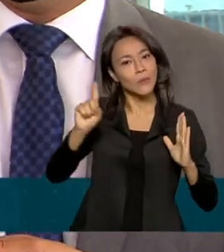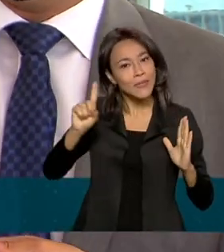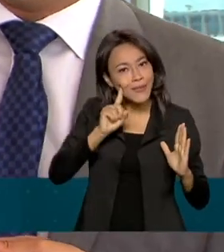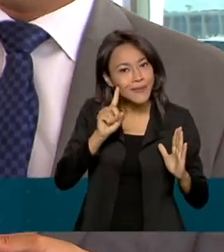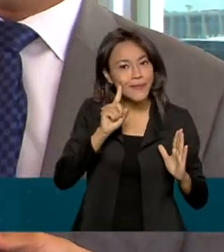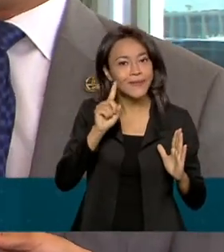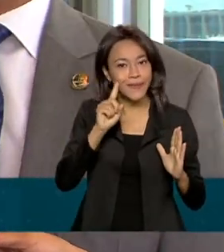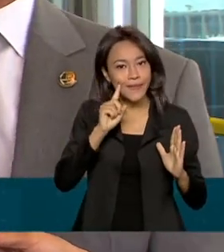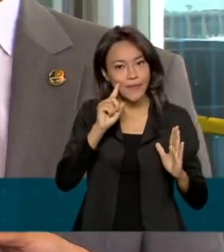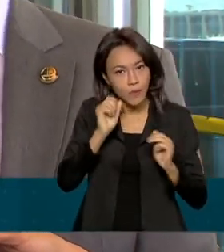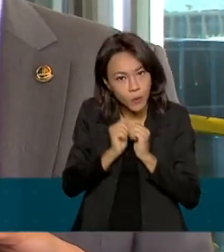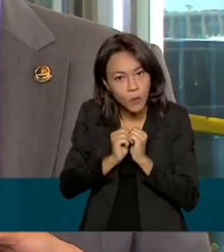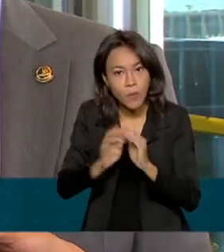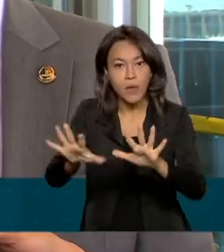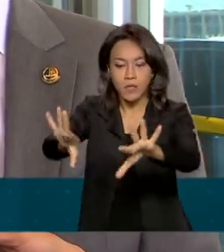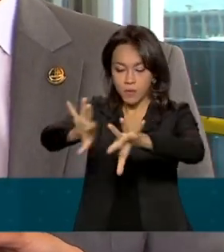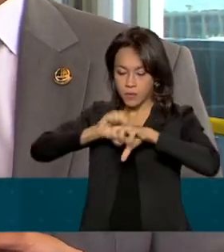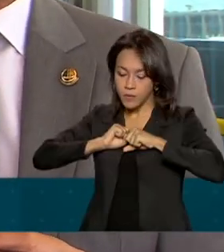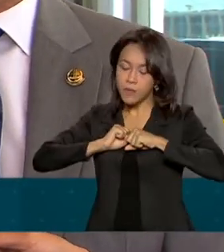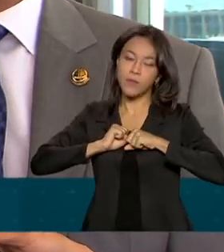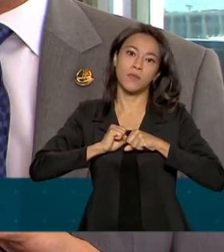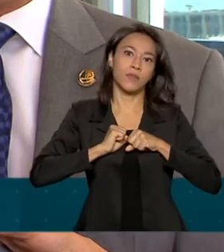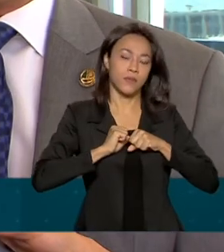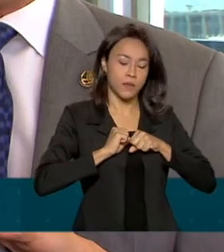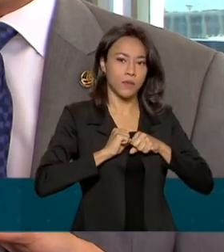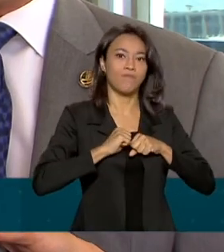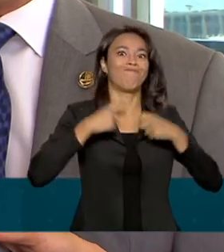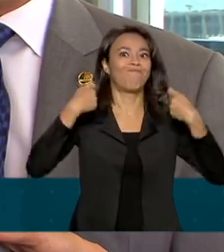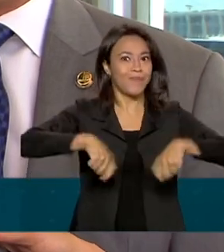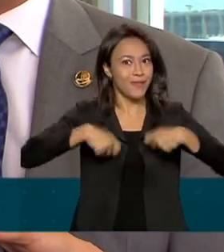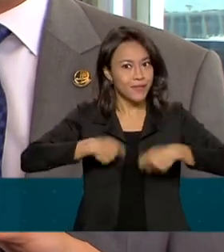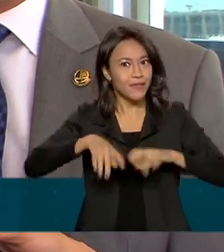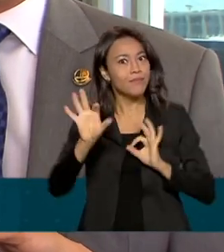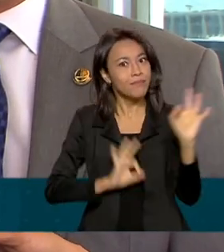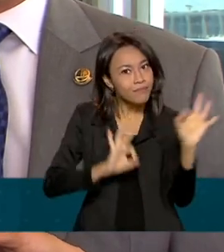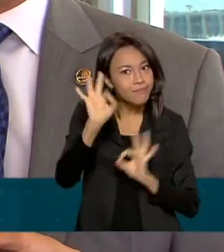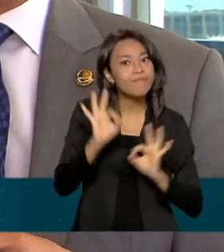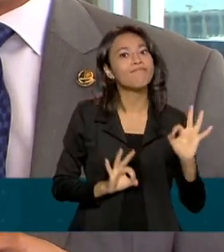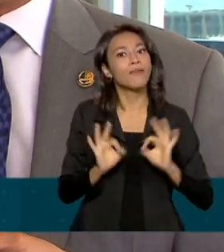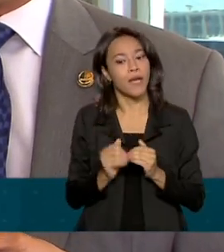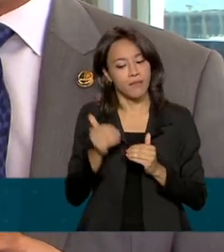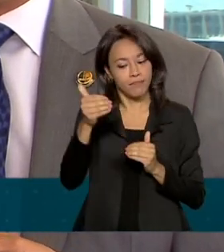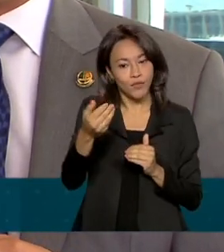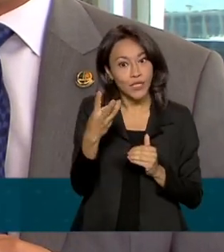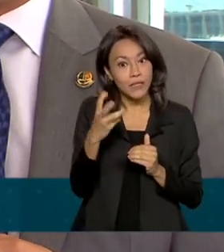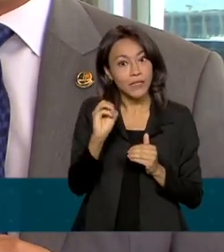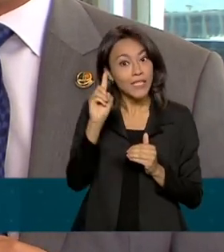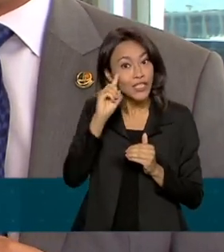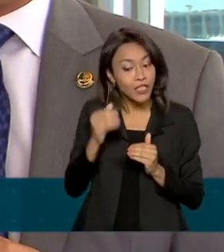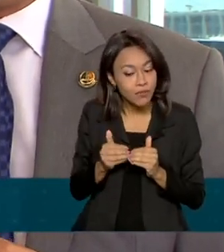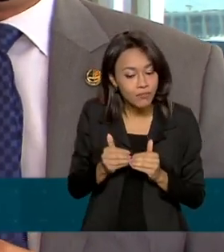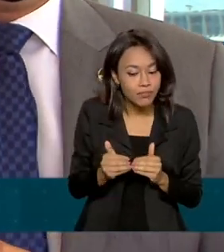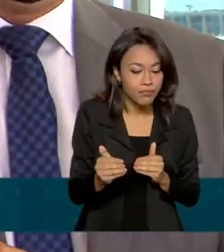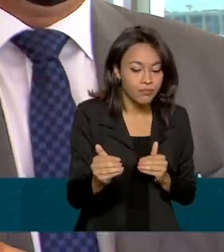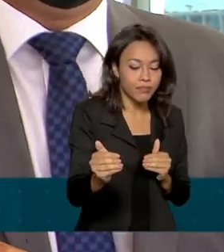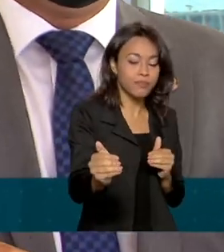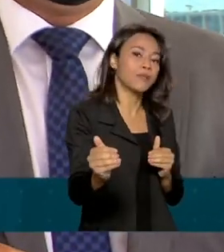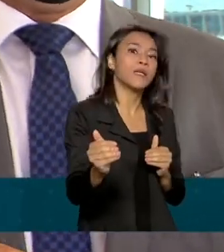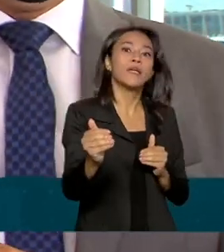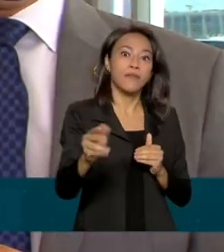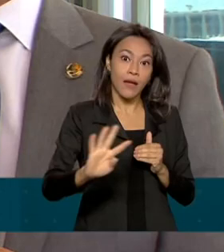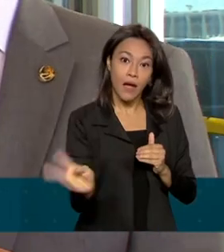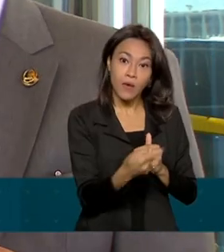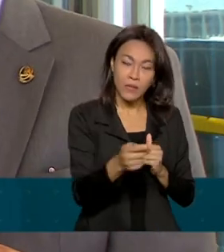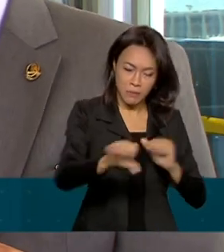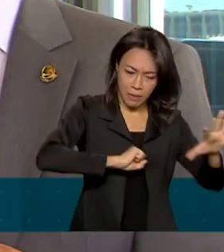das infecções, né? Então, temos que nos preparar para os próximos 30 dias, onde teremos o maior número de